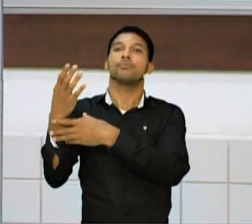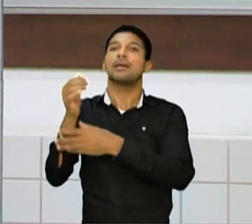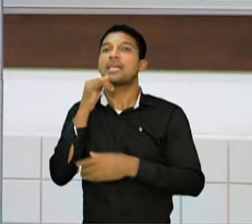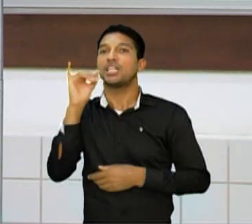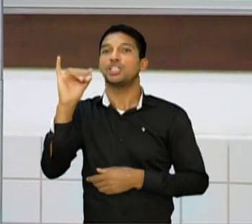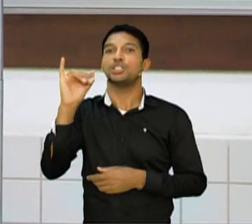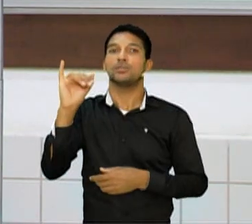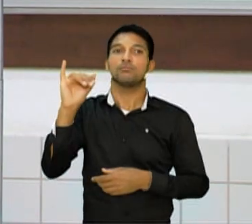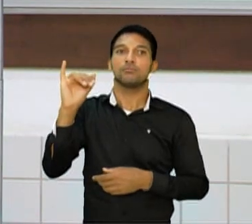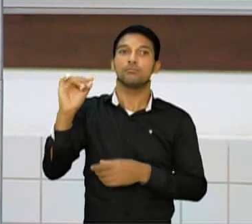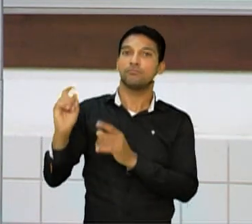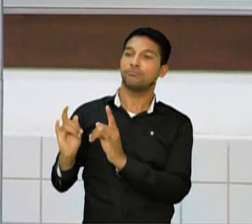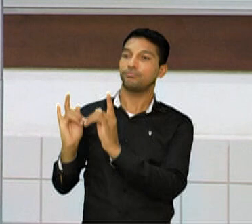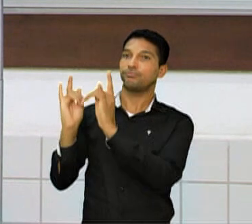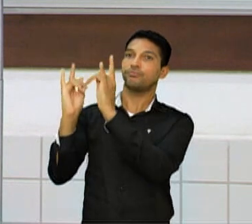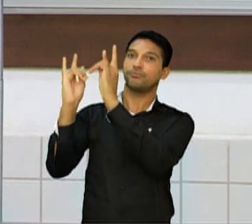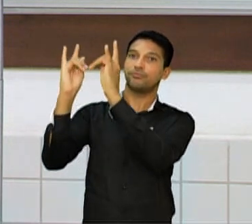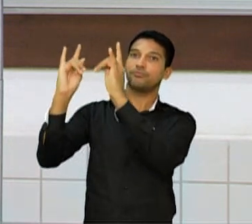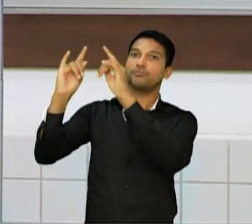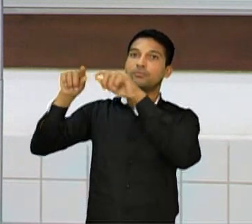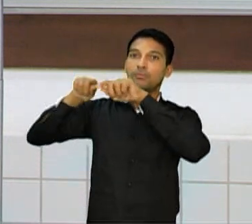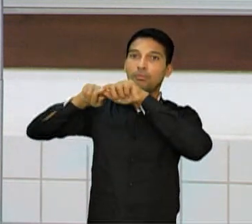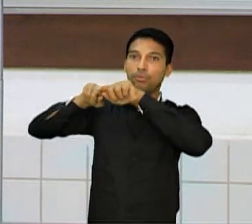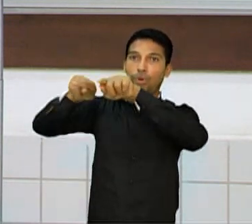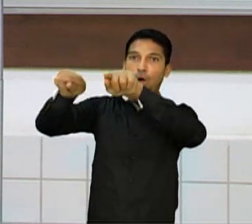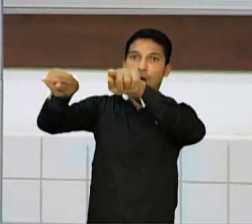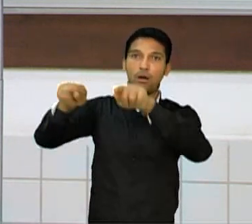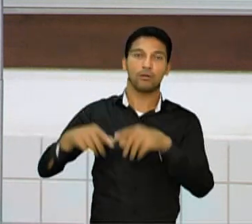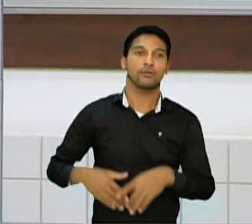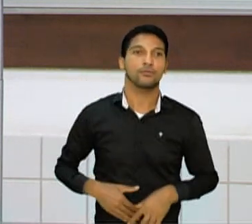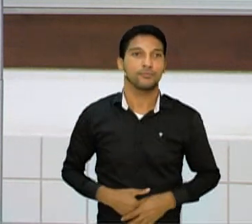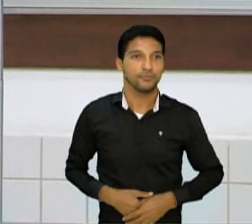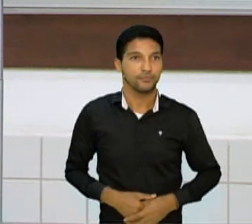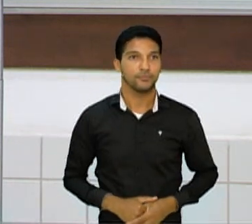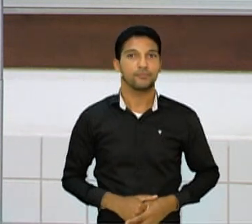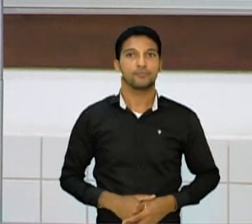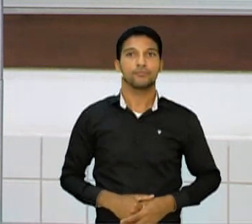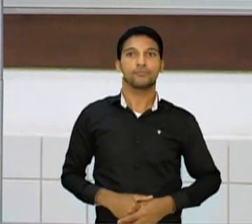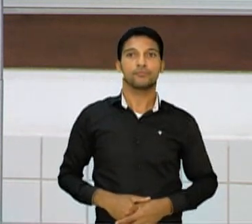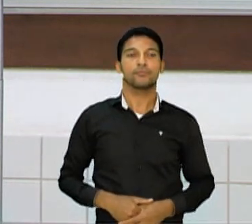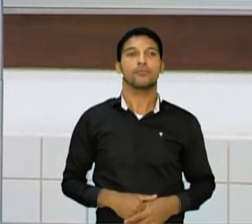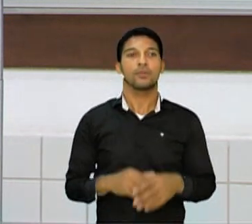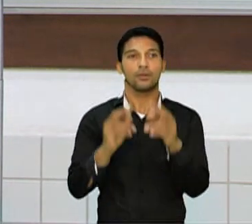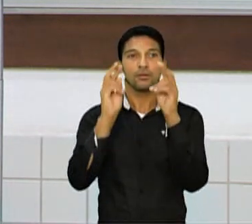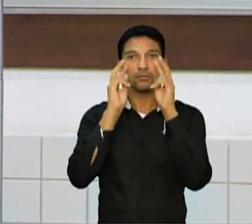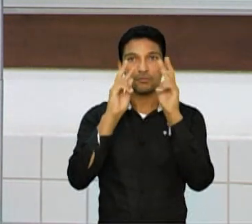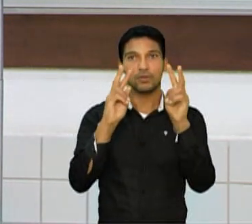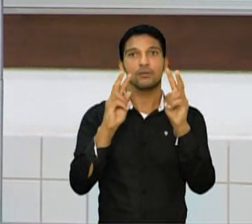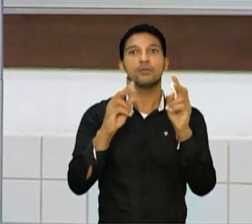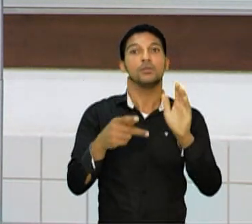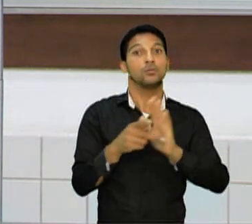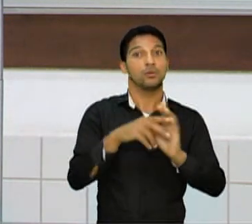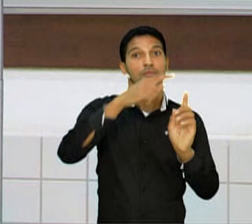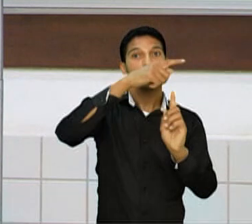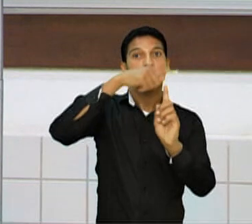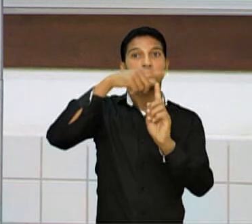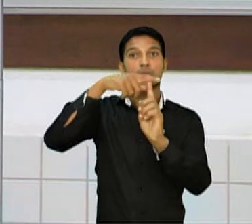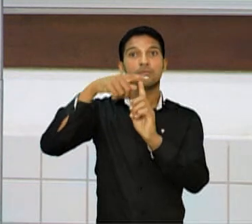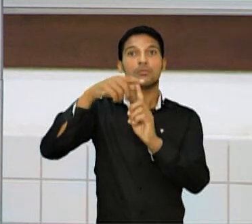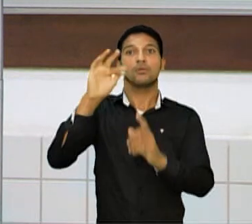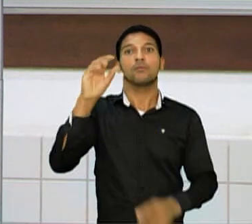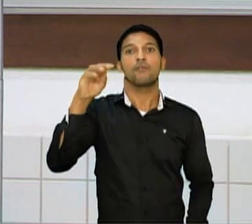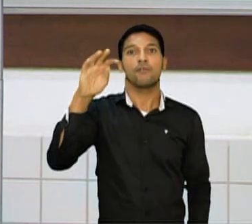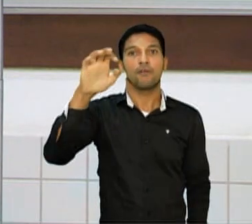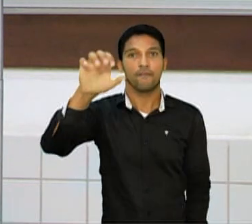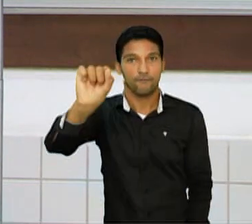tecnologia analisada aqui deve ser vista como um agravante. Então, dentro das fontes energéticas, uma situação